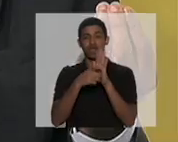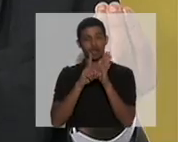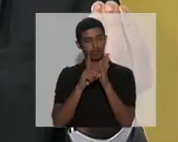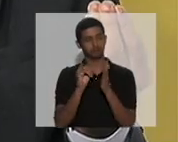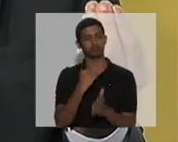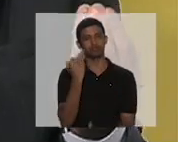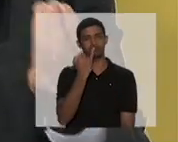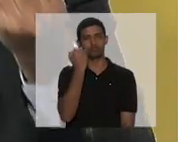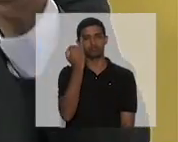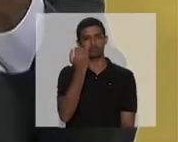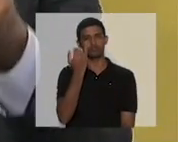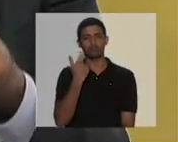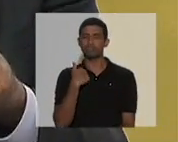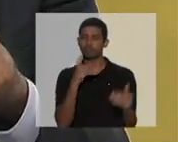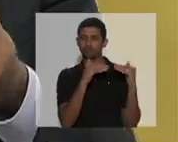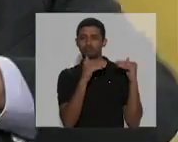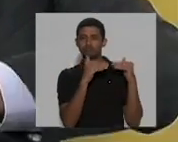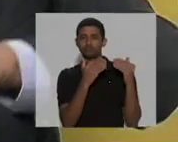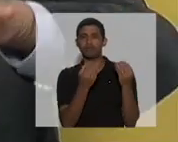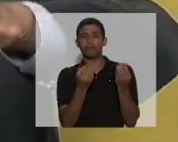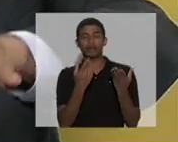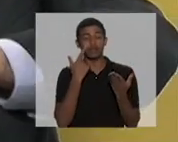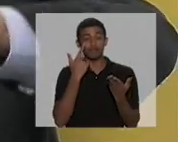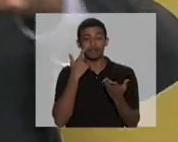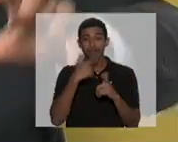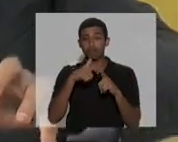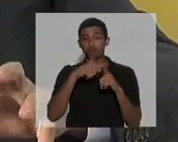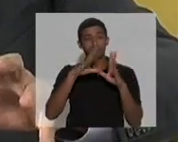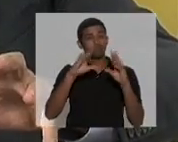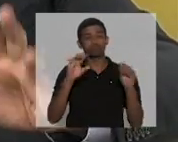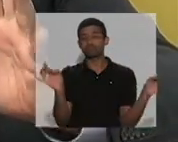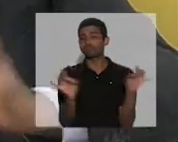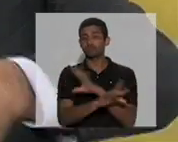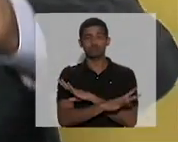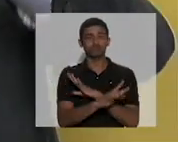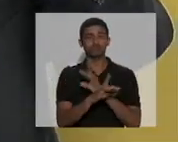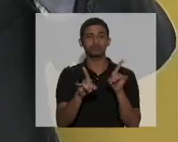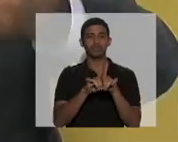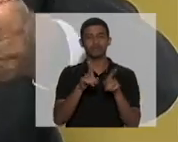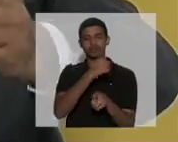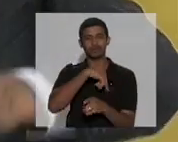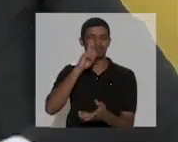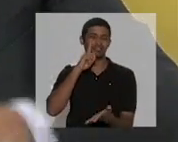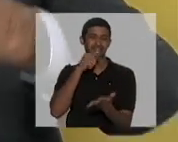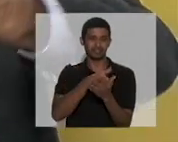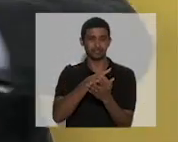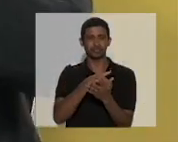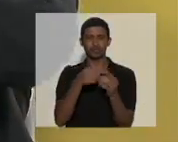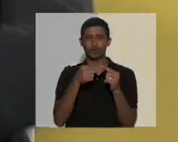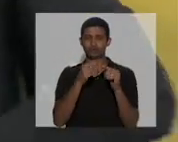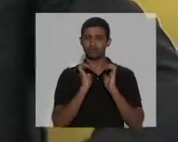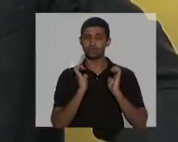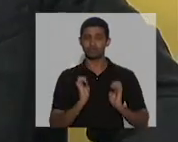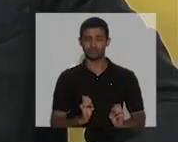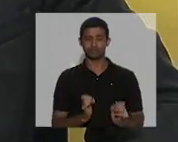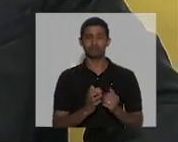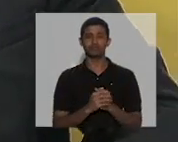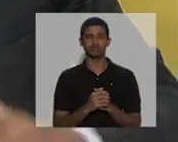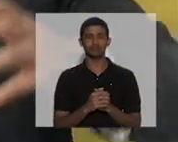antecede para resolver, para que tenhamos escolhas baseadas também em critérios